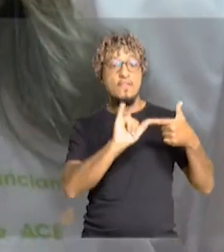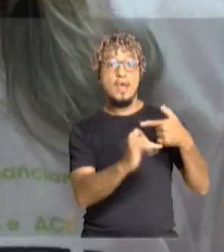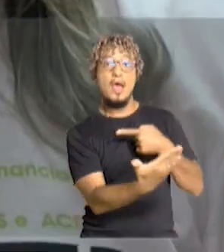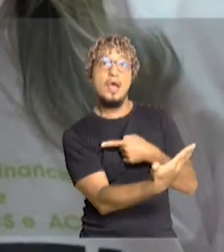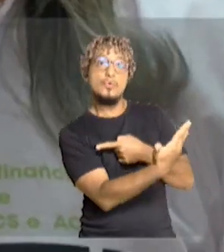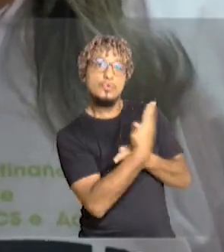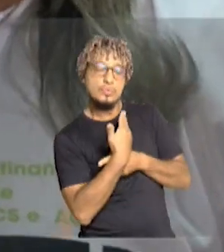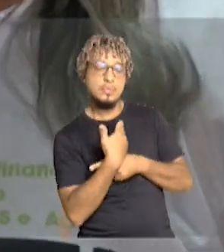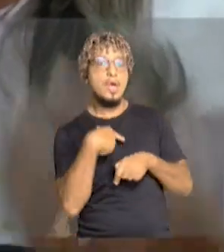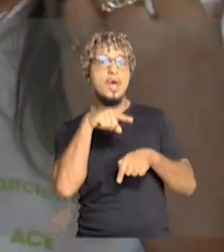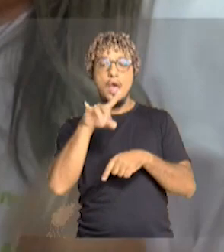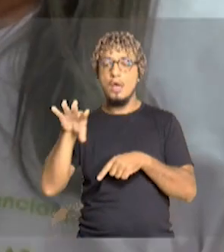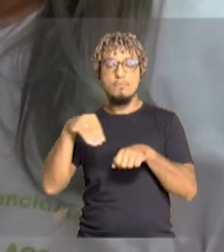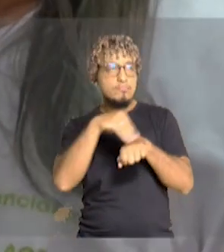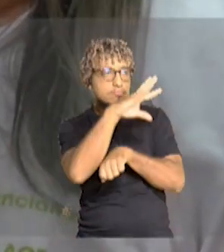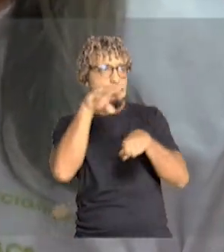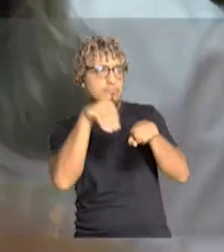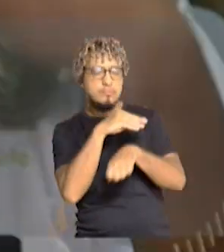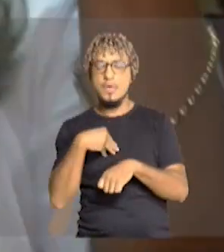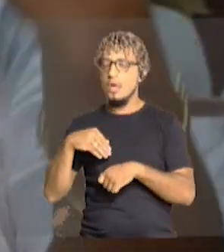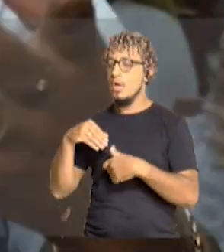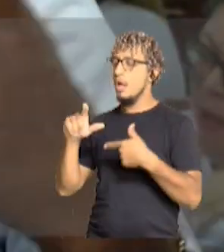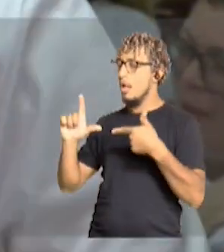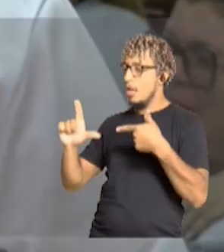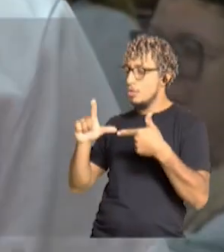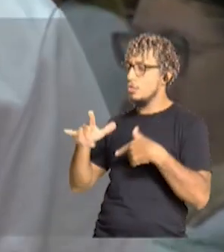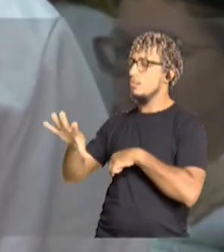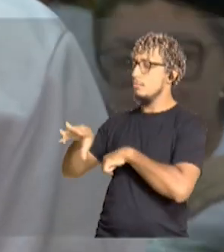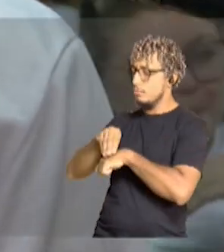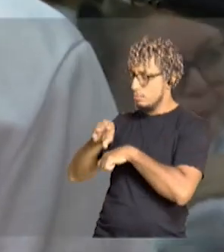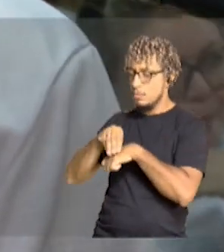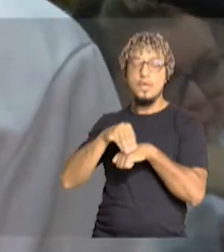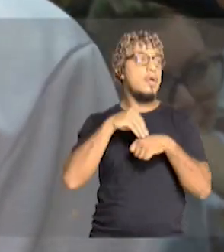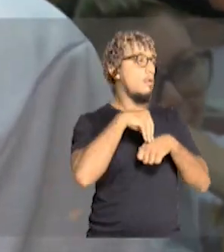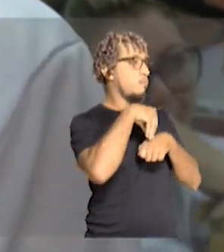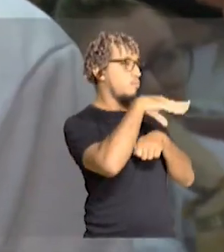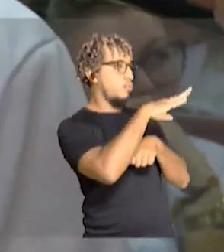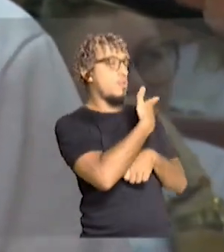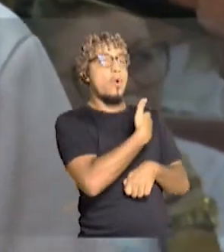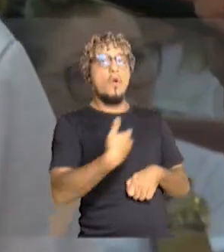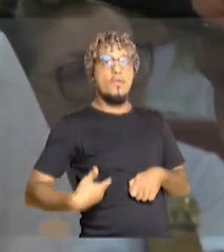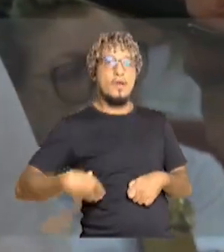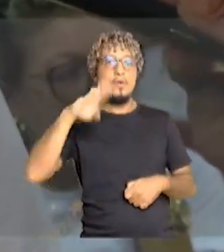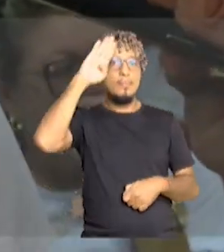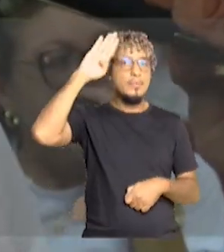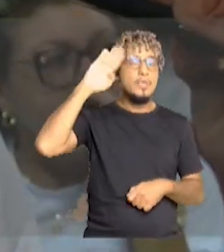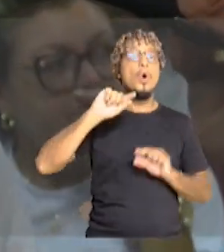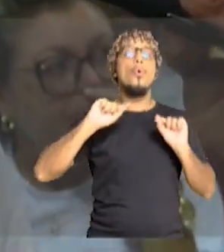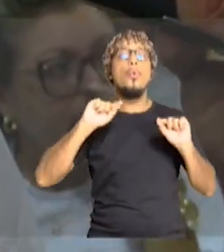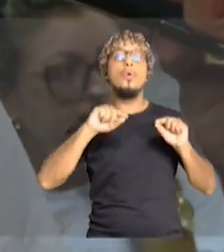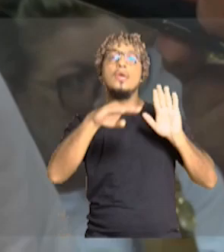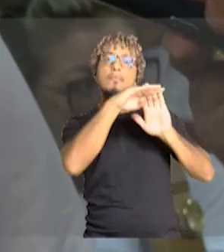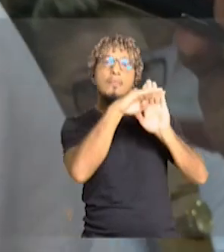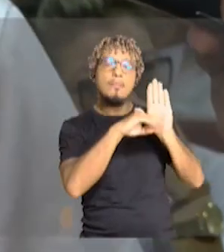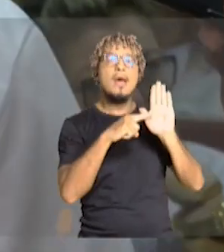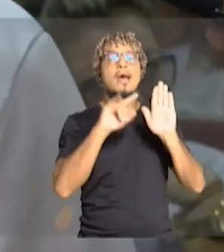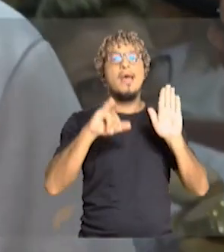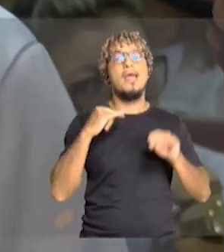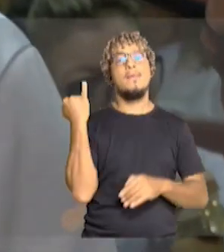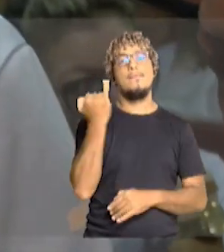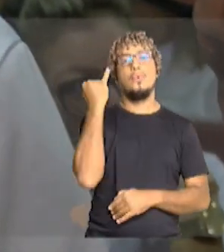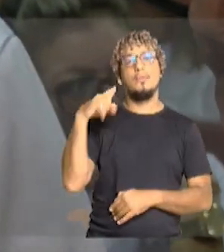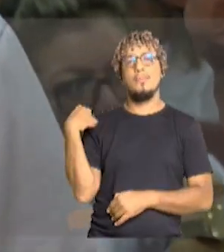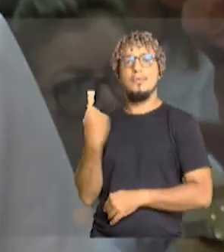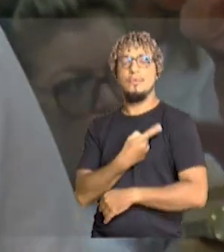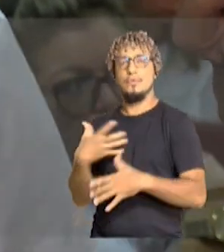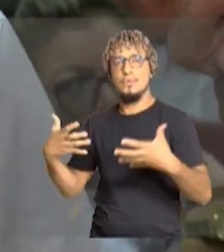que vai levar as nossas demandas que vai nos escutar e vai levar o nosso Governador aquilo que é importante para as categorias